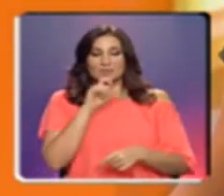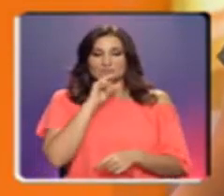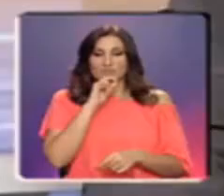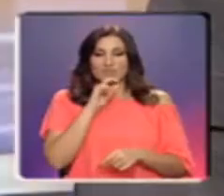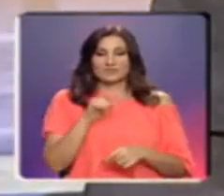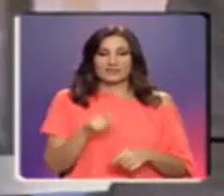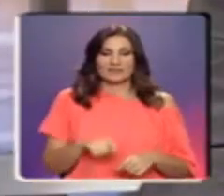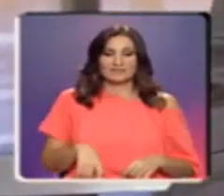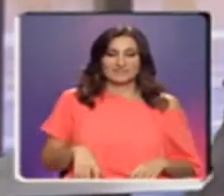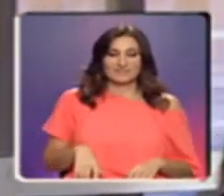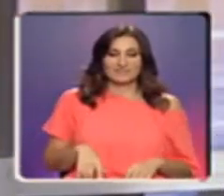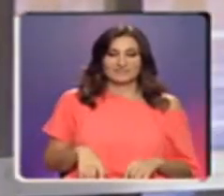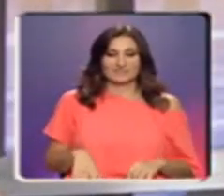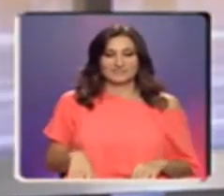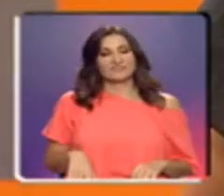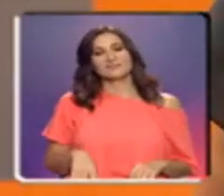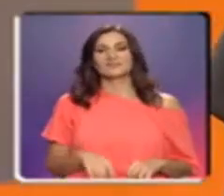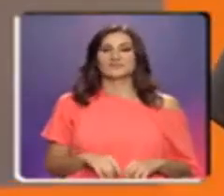isto, ali.